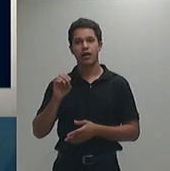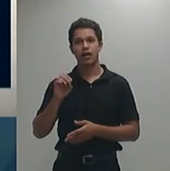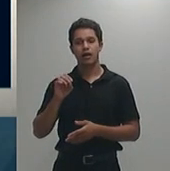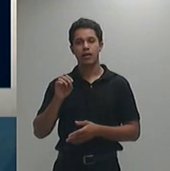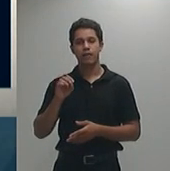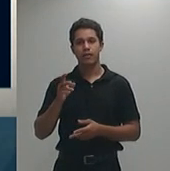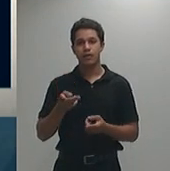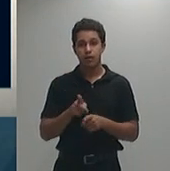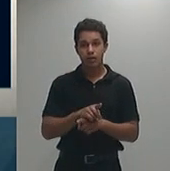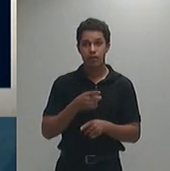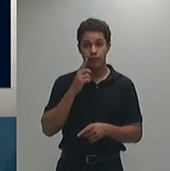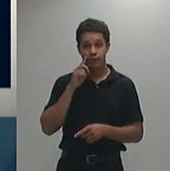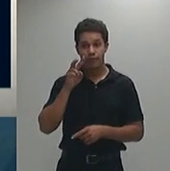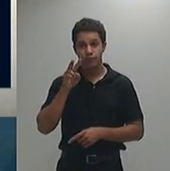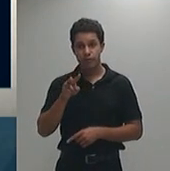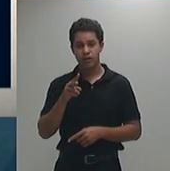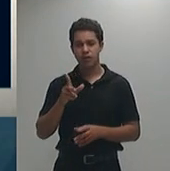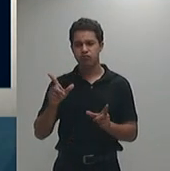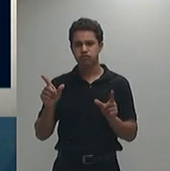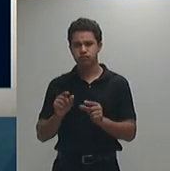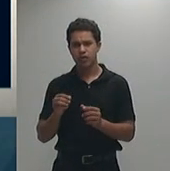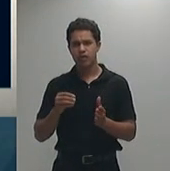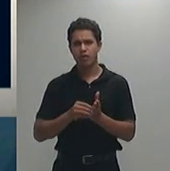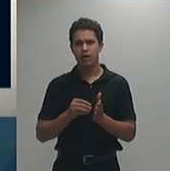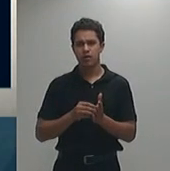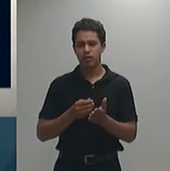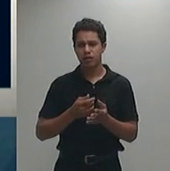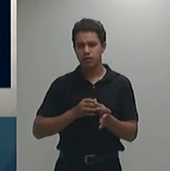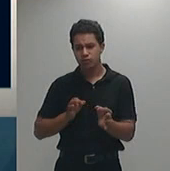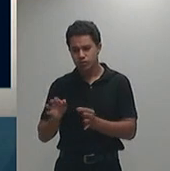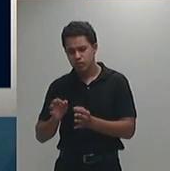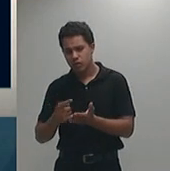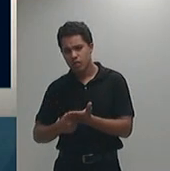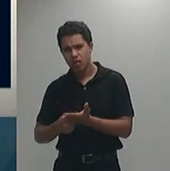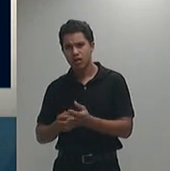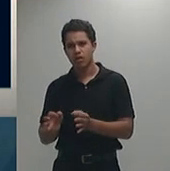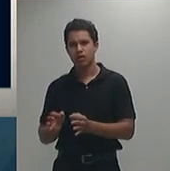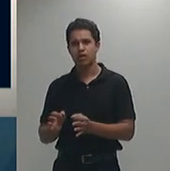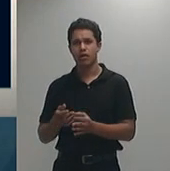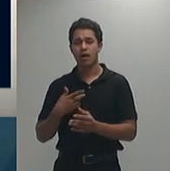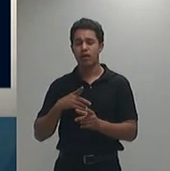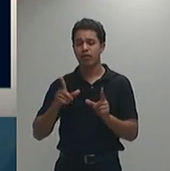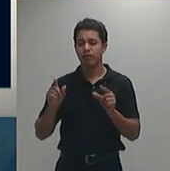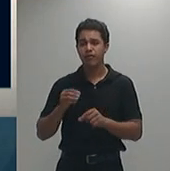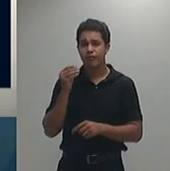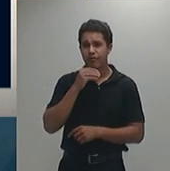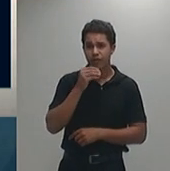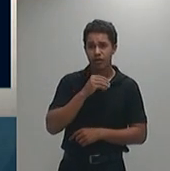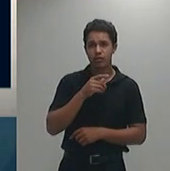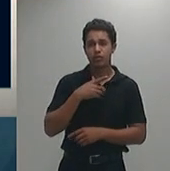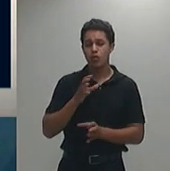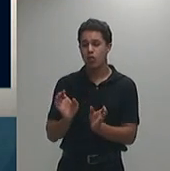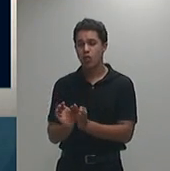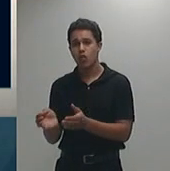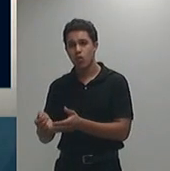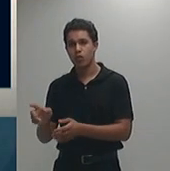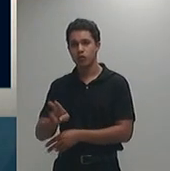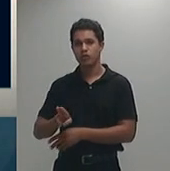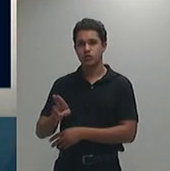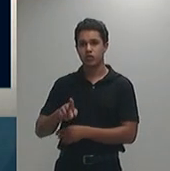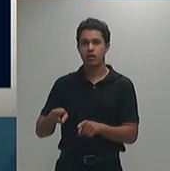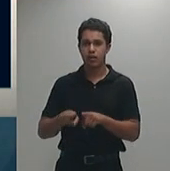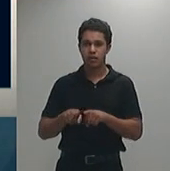tendo em vista o escasso poder de barganha da estipulante a vulnerabilidade do grupo de usuário e também